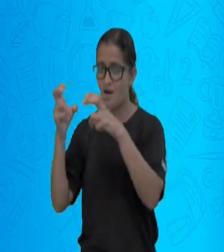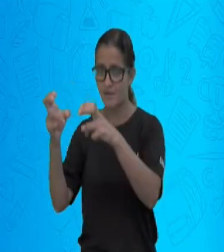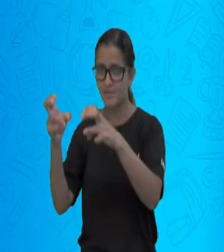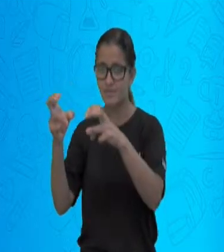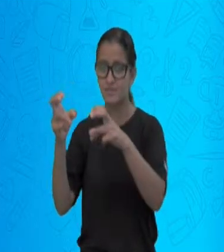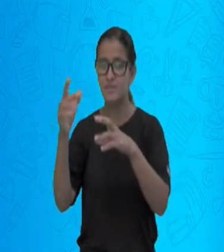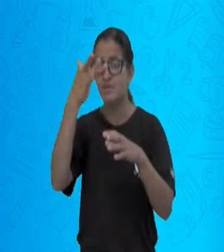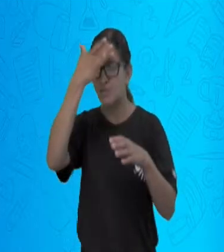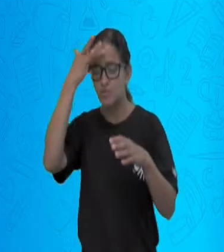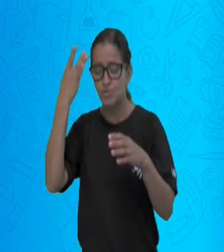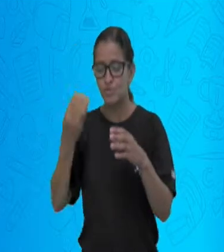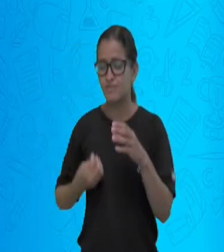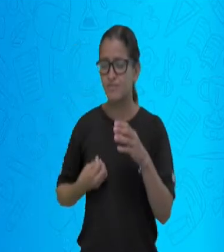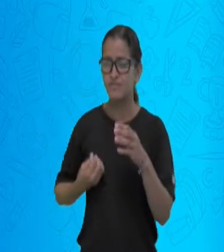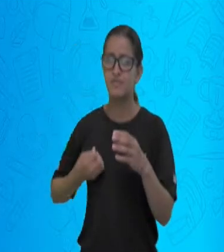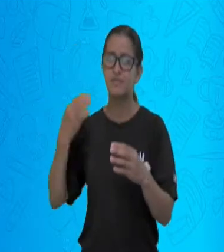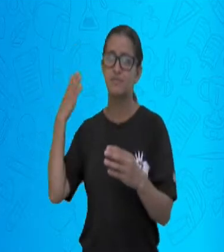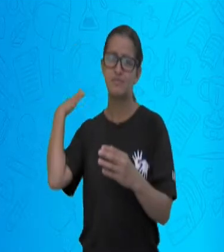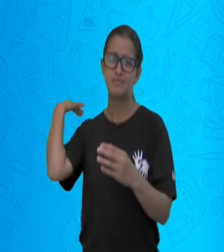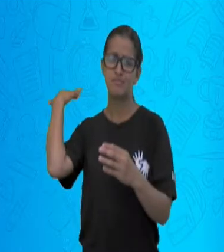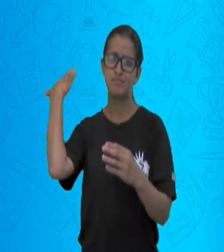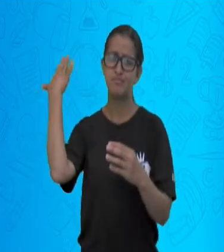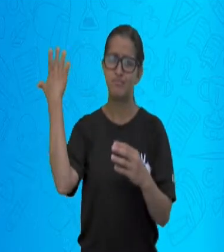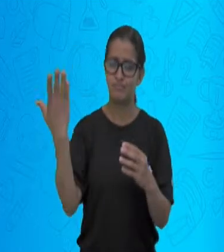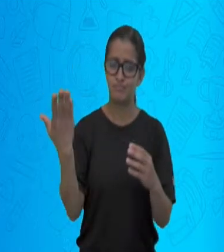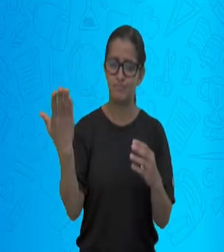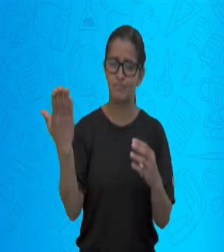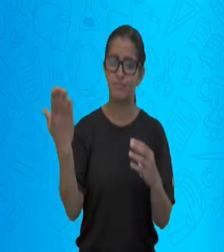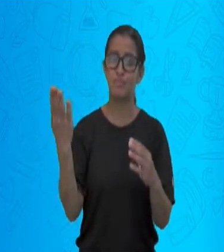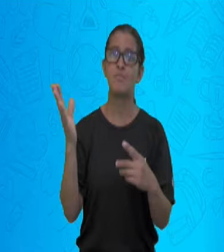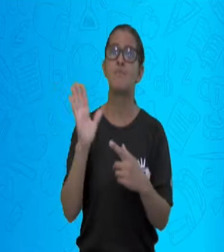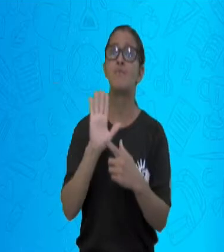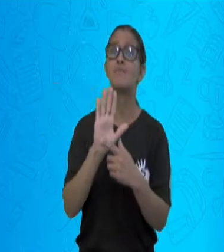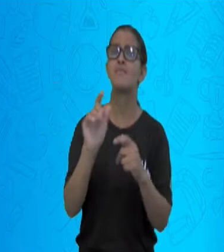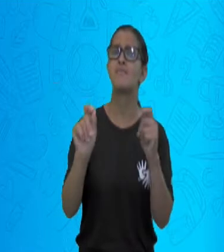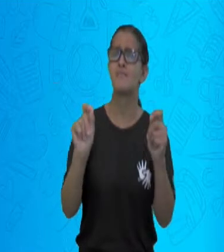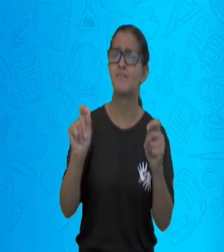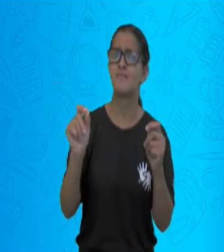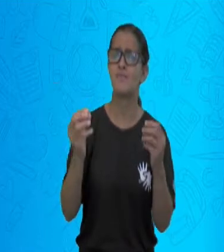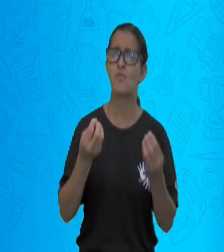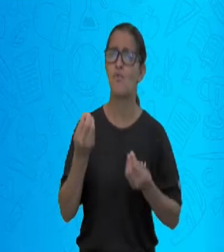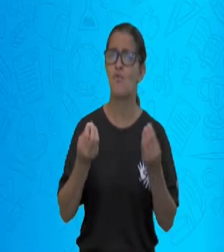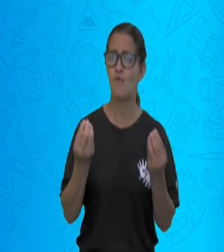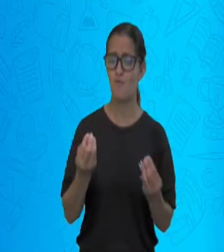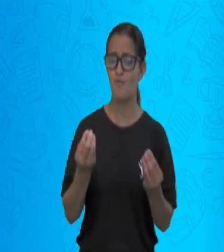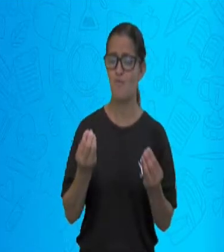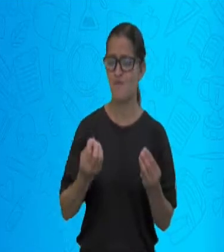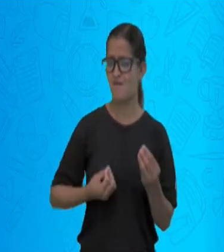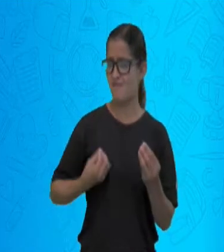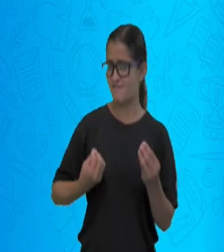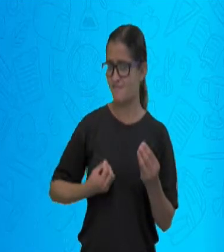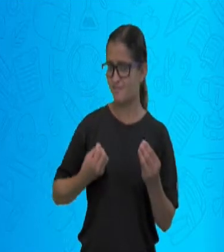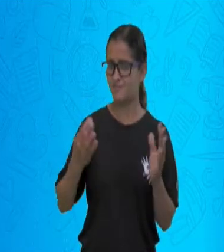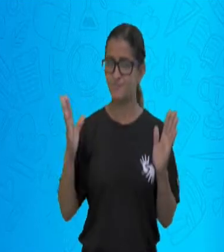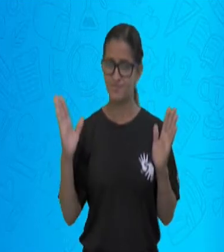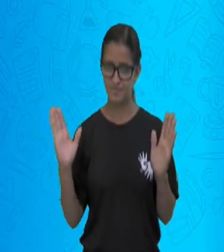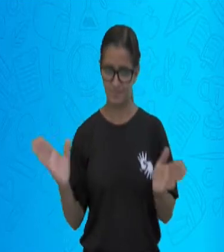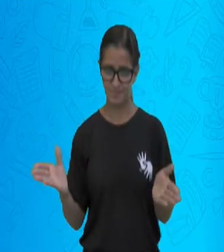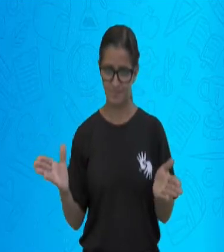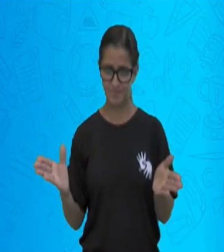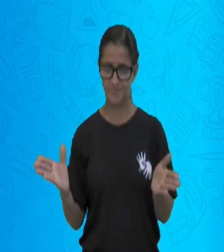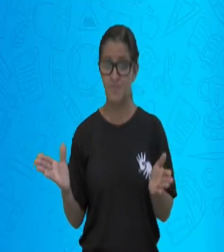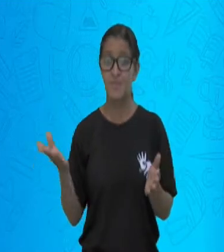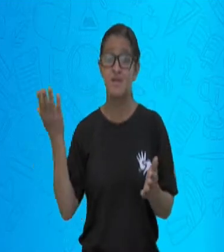pessoas viviam nos tempos antigos e como vivem hoje, bem como a relação entre aqueles